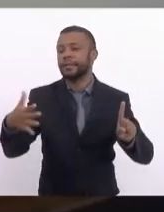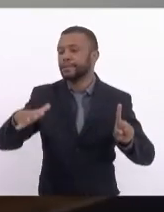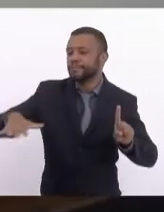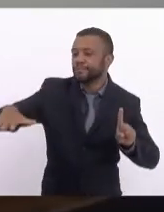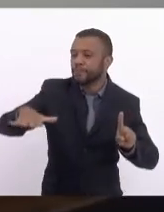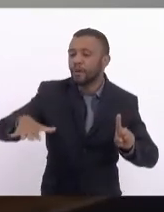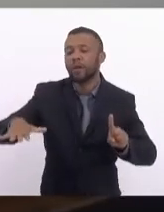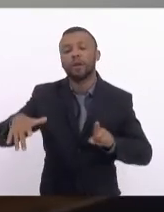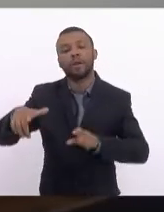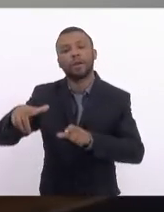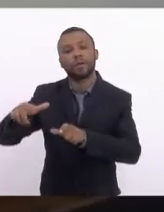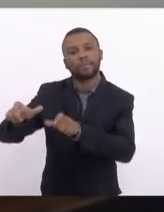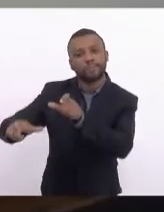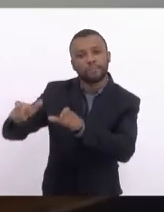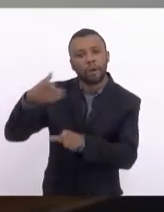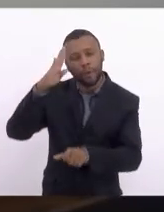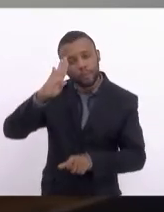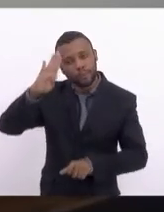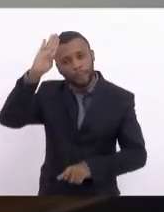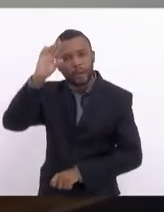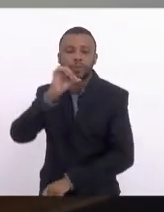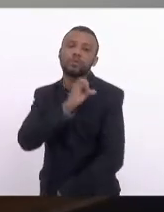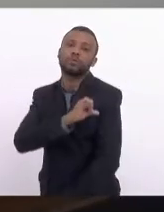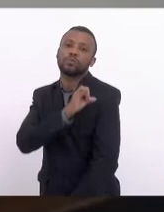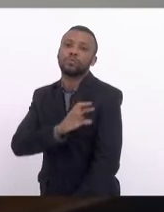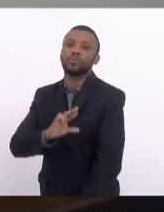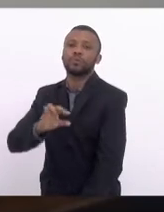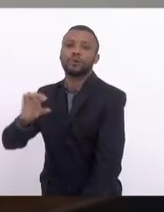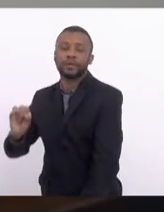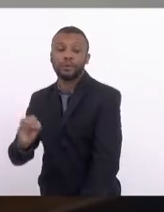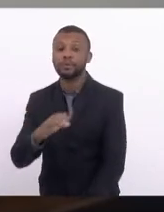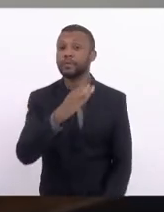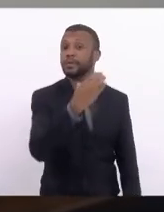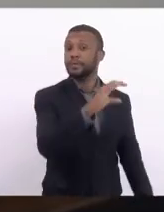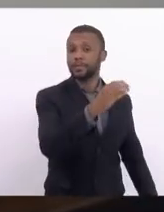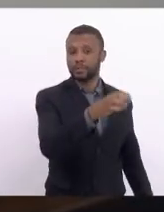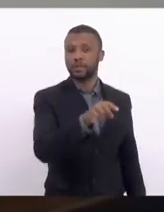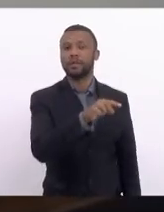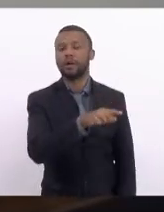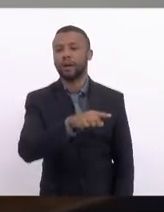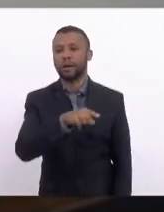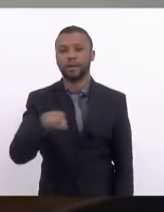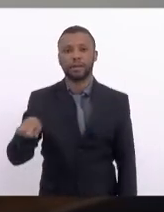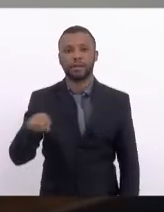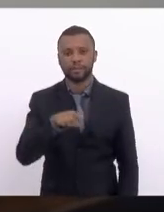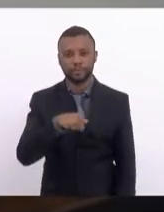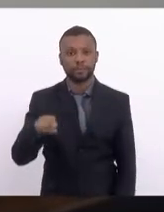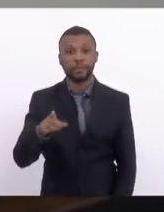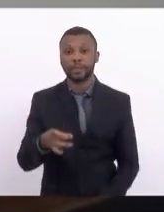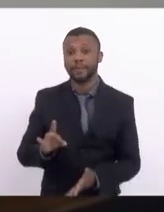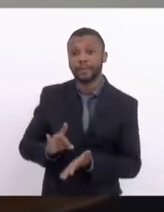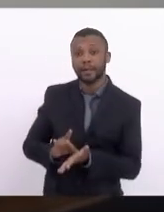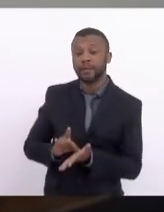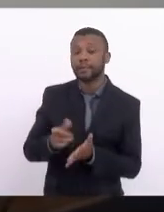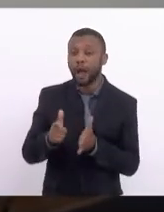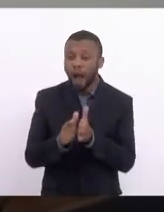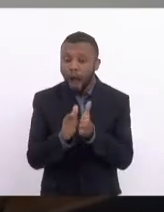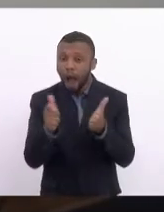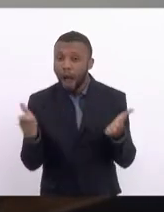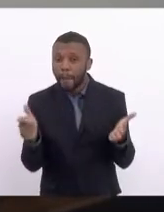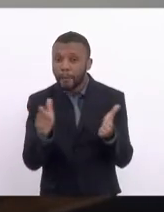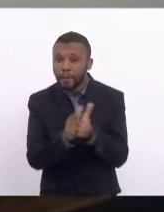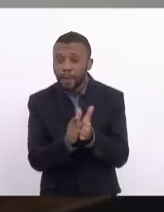bombeiros do Rio de Janeiro. Na verdade, a reportagem faz menção a um atraso